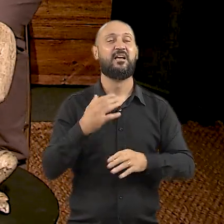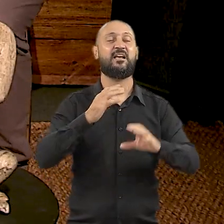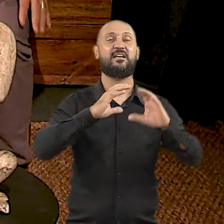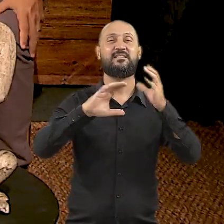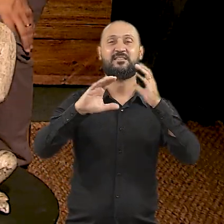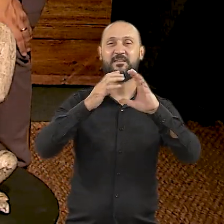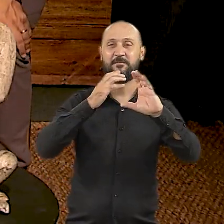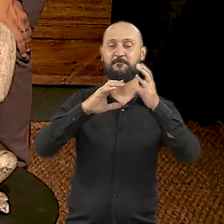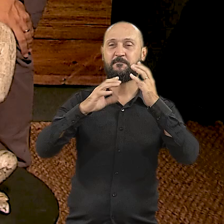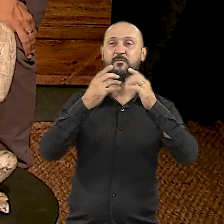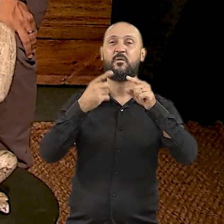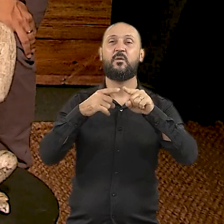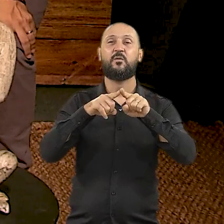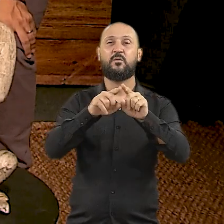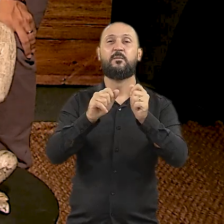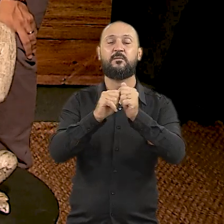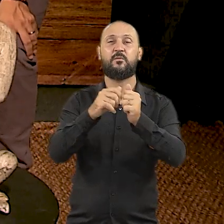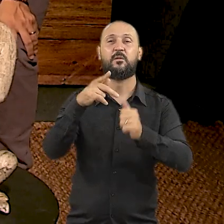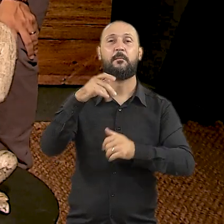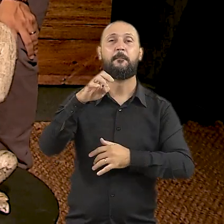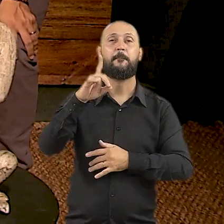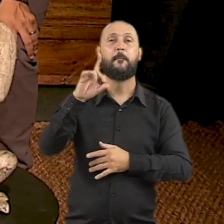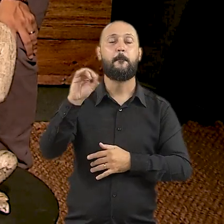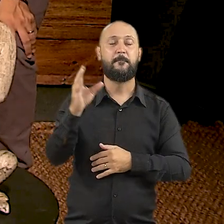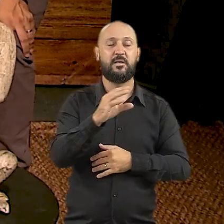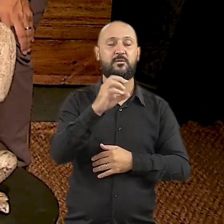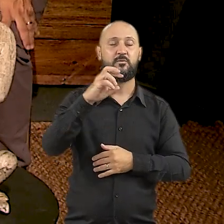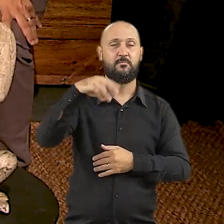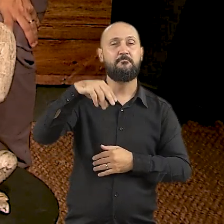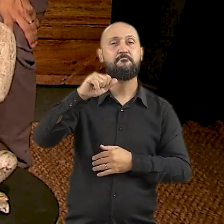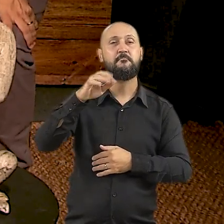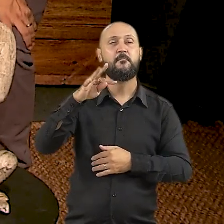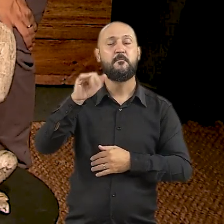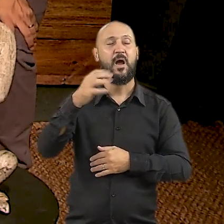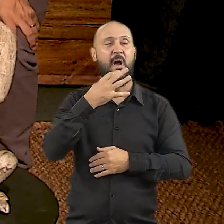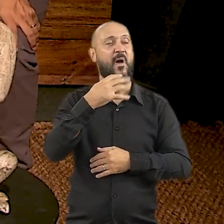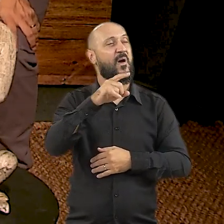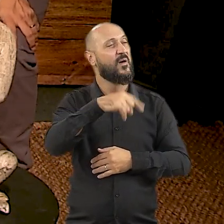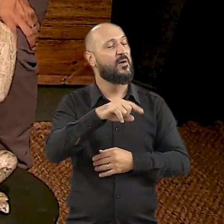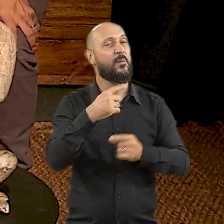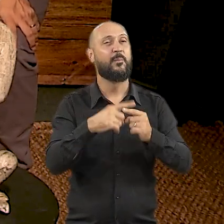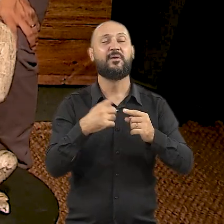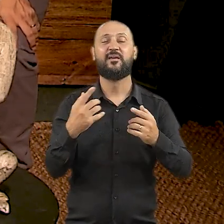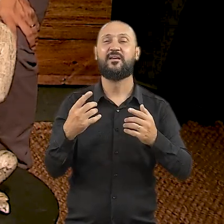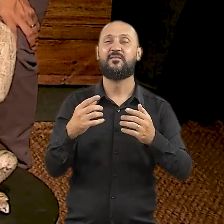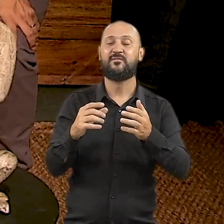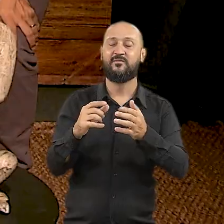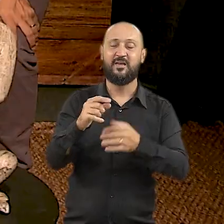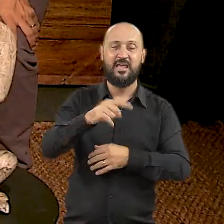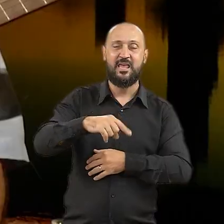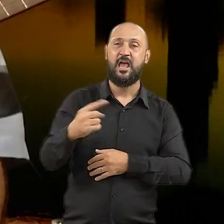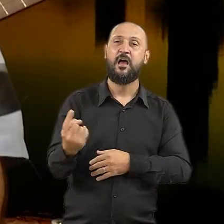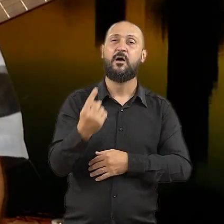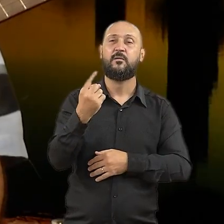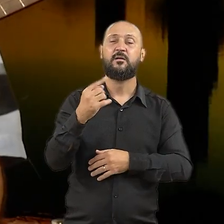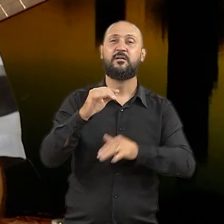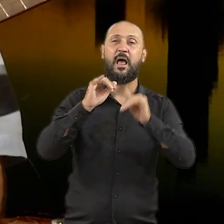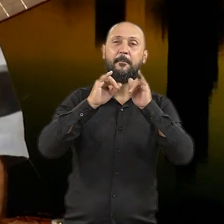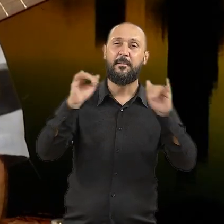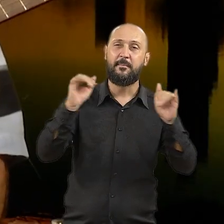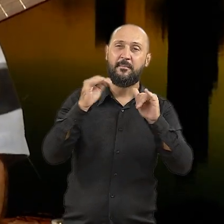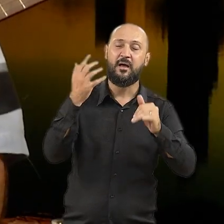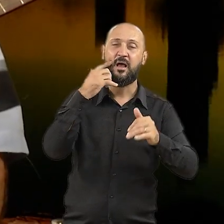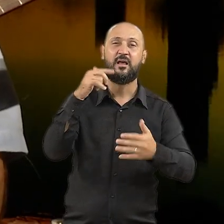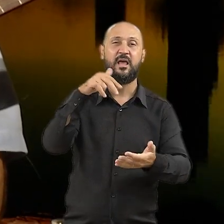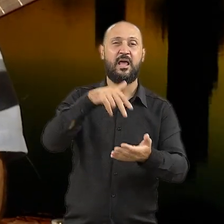Essa música é uma parceria com o Pedro Mata, Pedrinho Mata, que muitos conhecem porque foi um dos caras da propaganda,